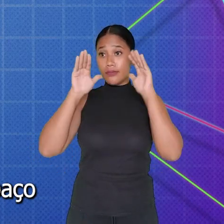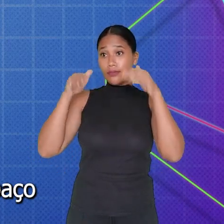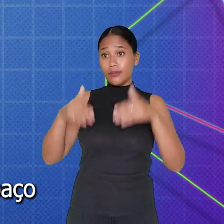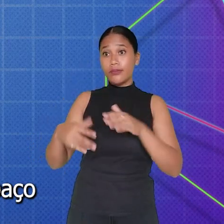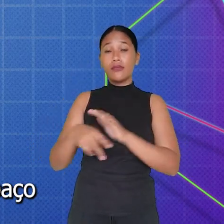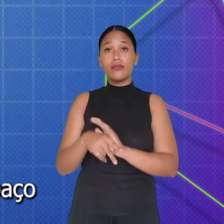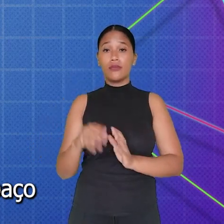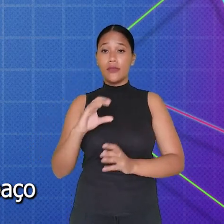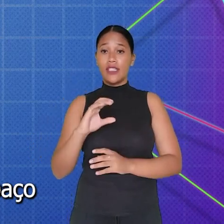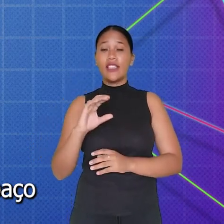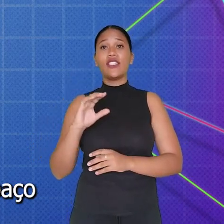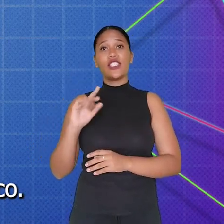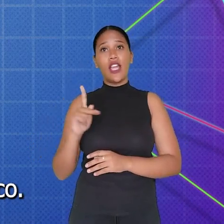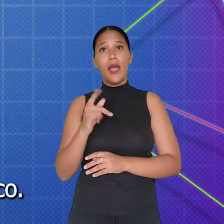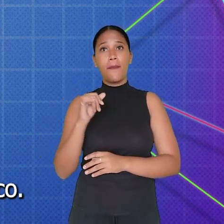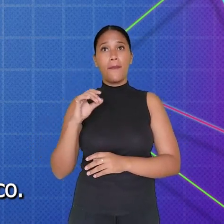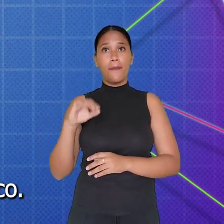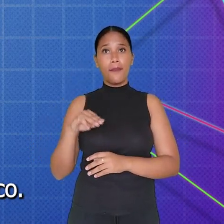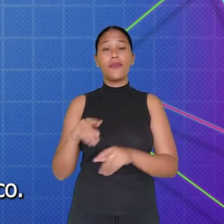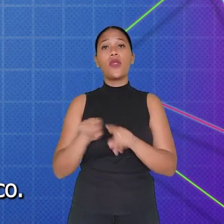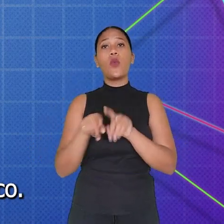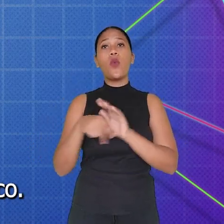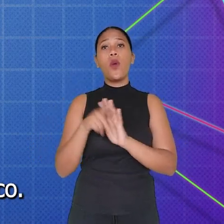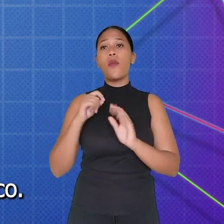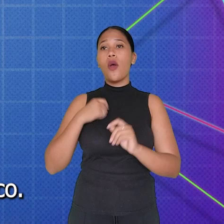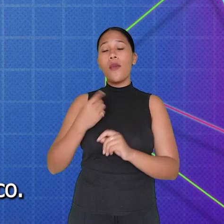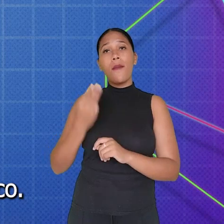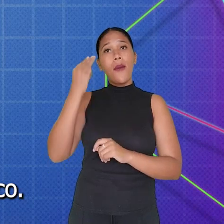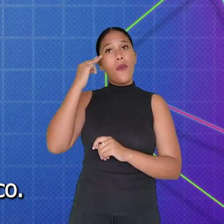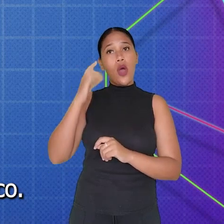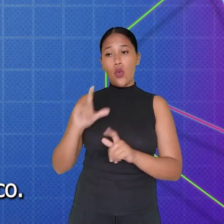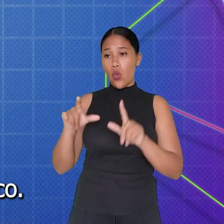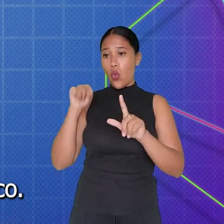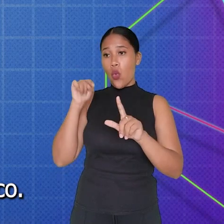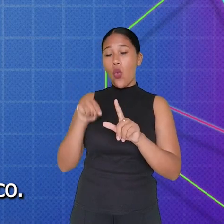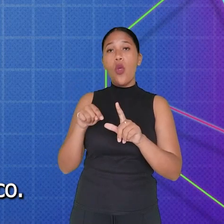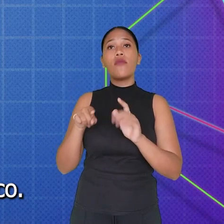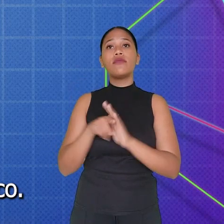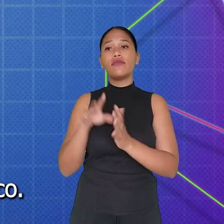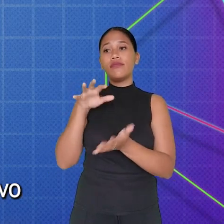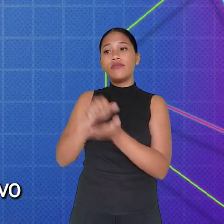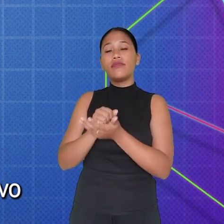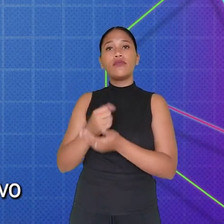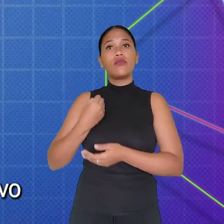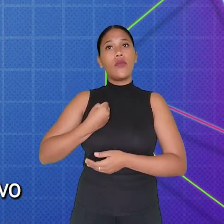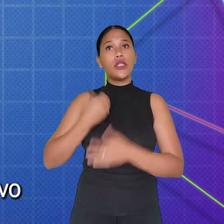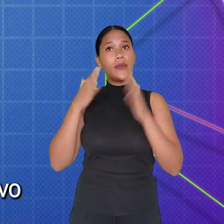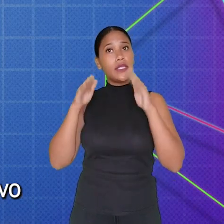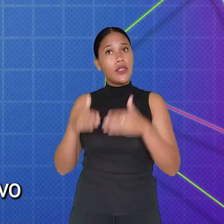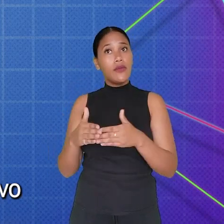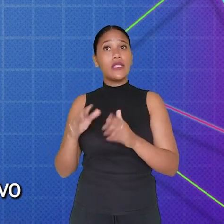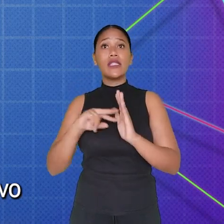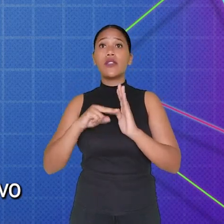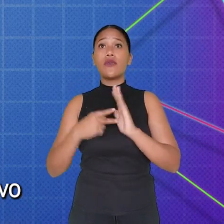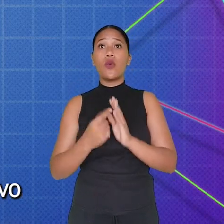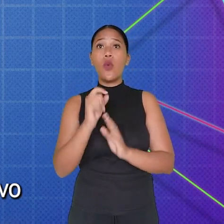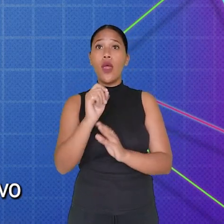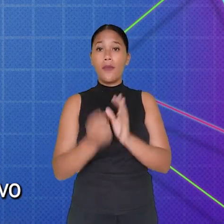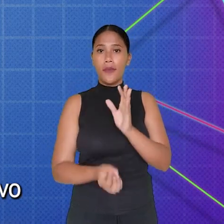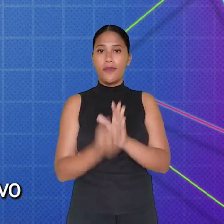variável, estamos reservando um espaço na memória para criar e armazenar um dado específico. Para criarmos uma variável em